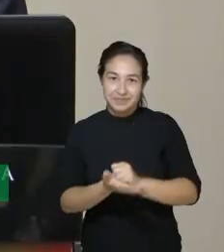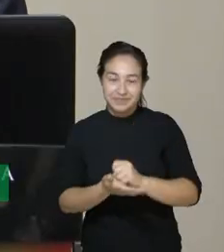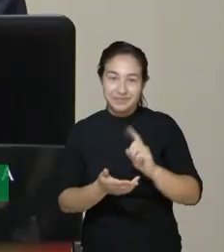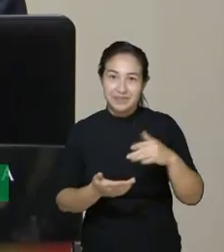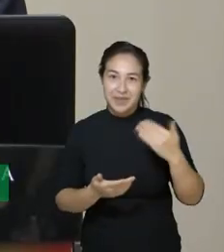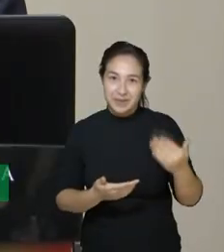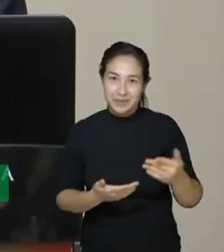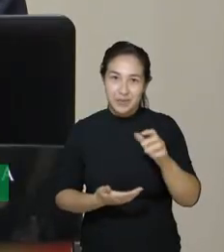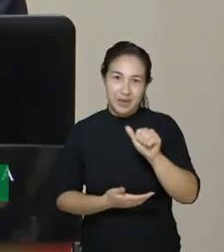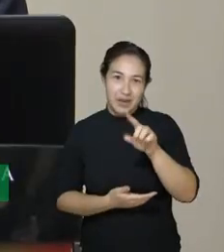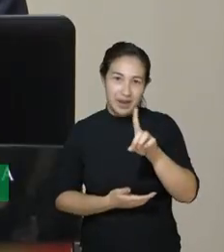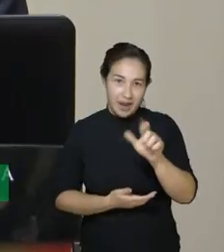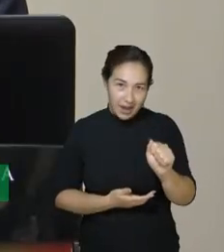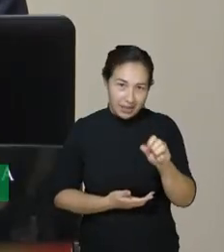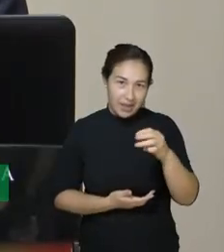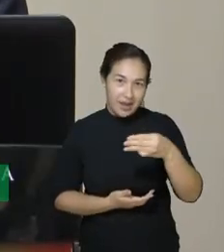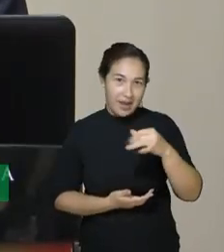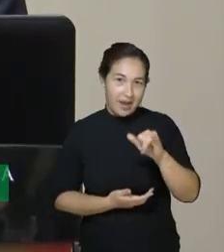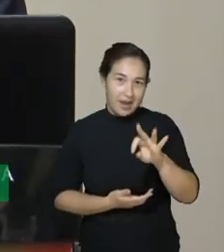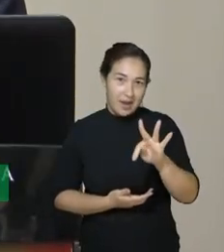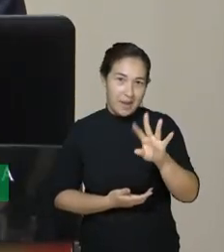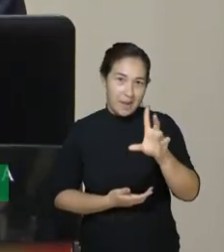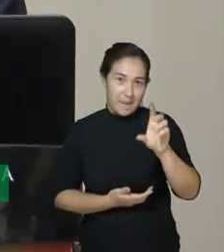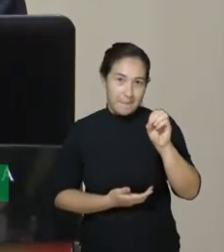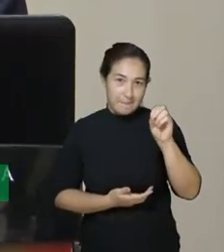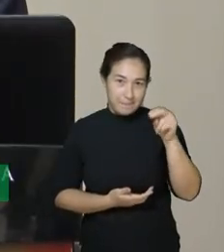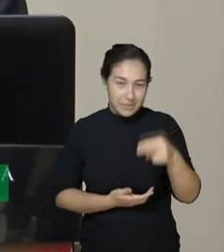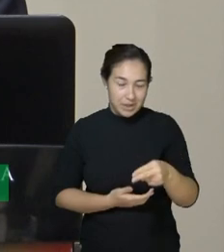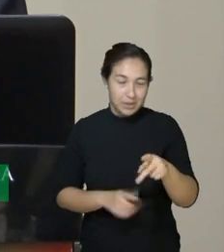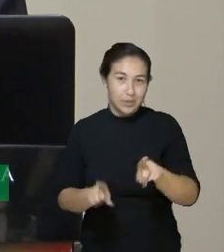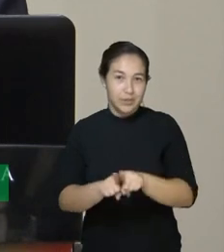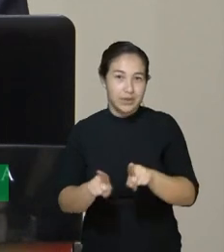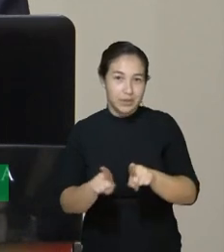deputado Milton Obos e o deputado